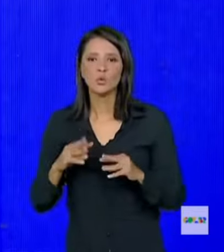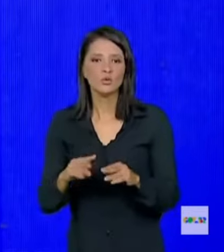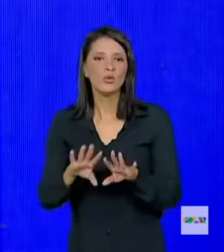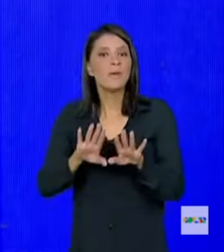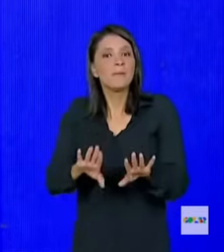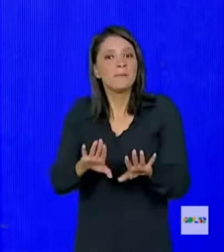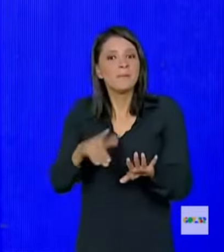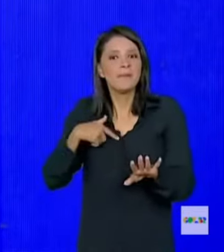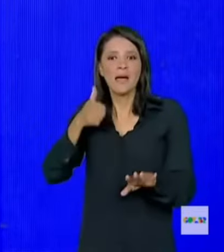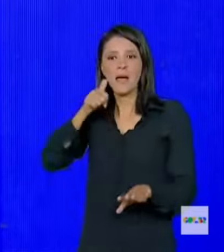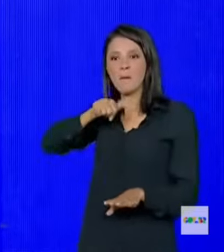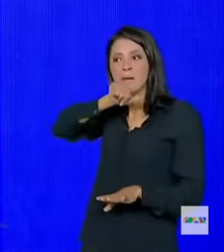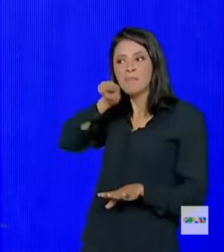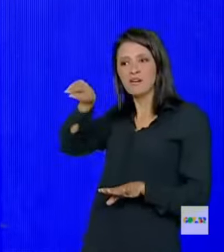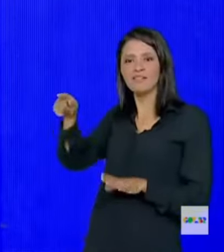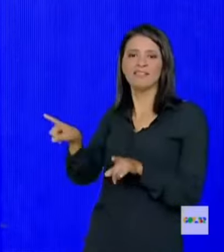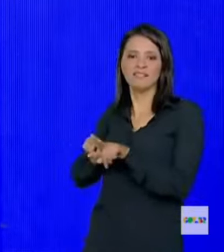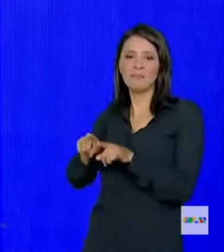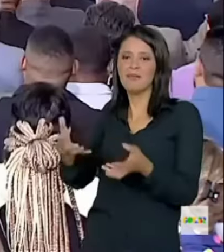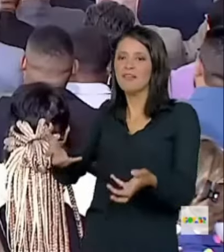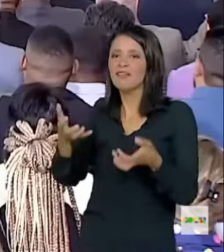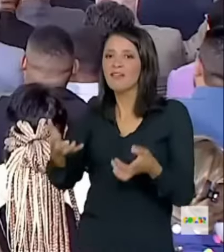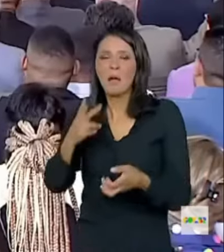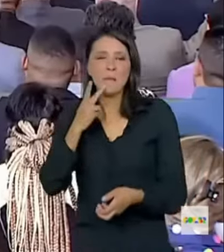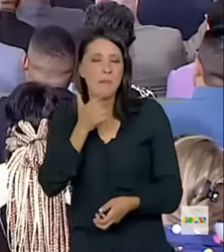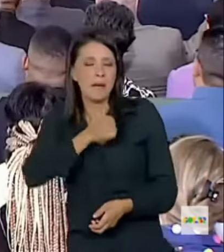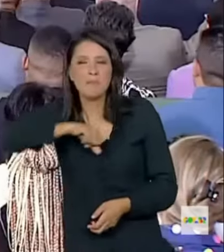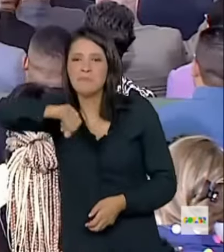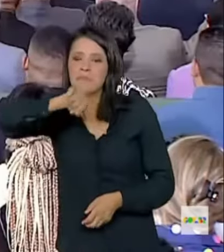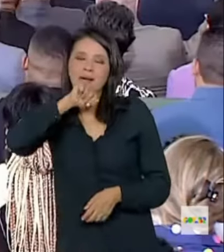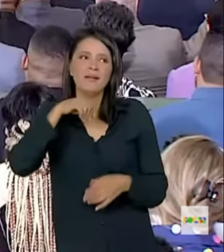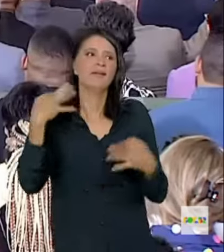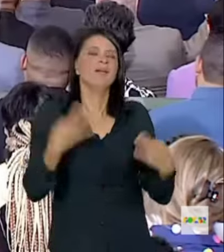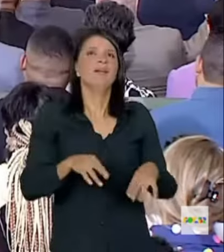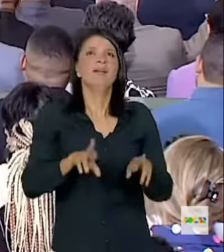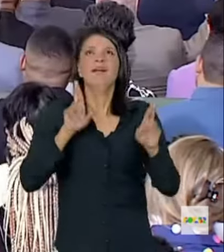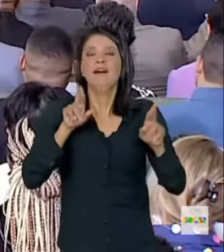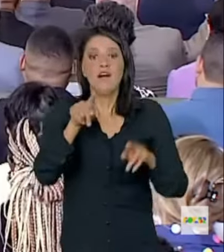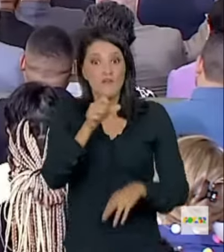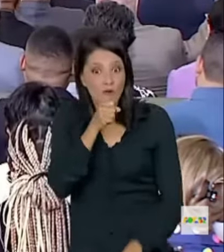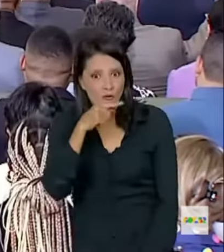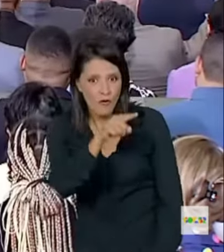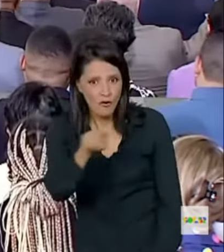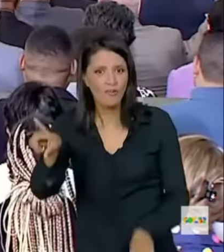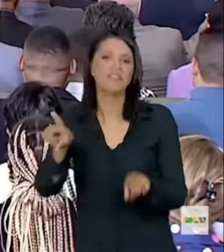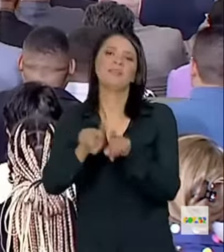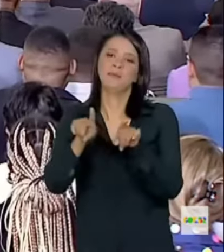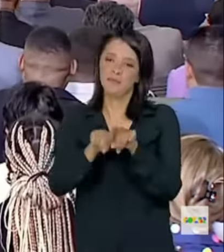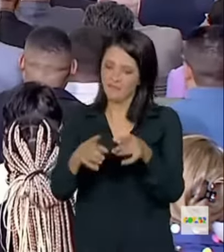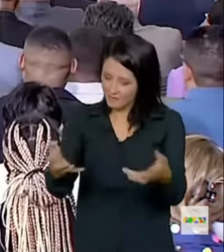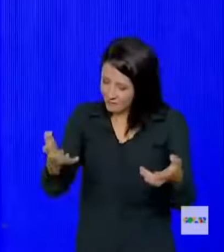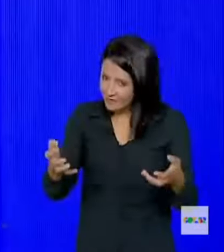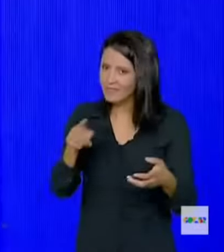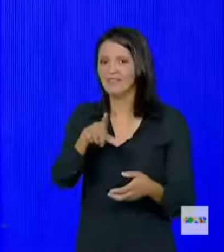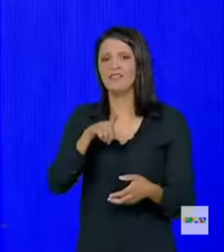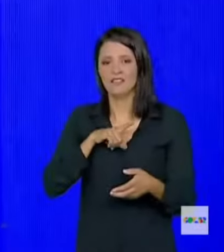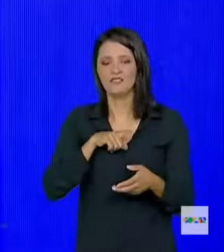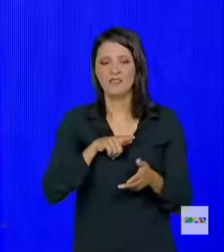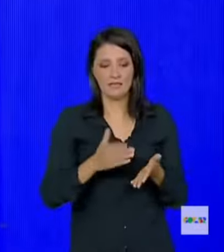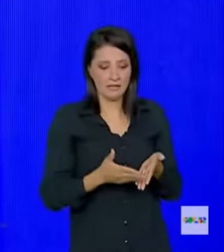era tudo que a minha mãe queria. Era tudo que os pais, certamente os avós de vocês também queriam, que eles tivessem uma